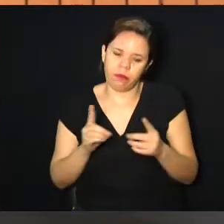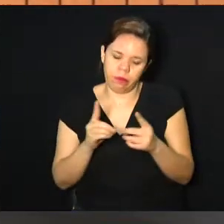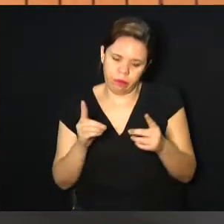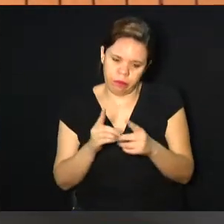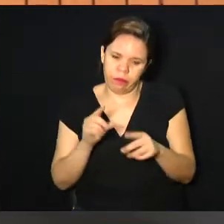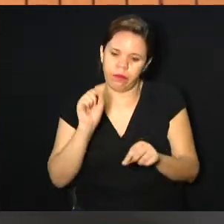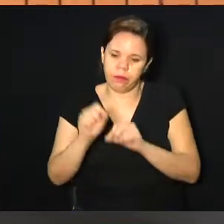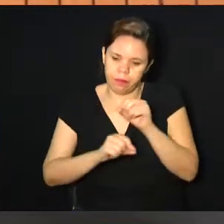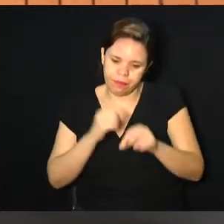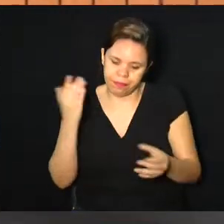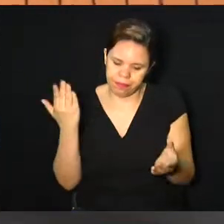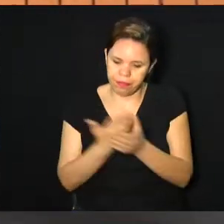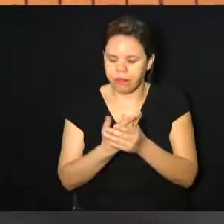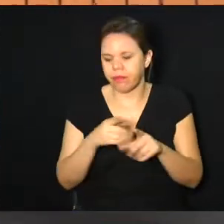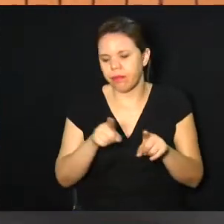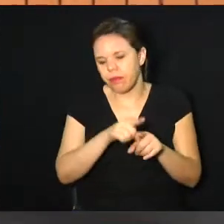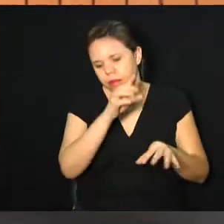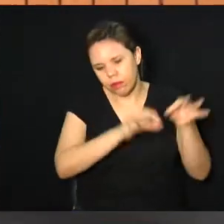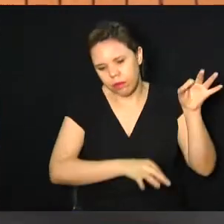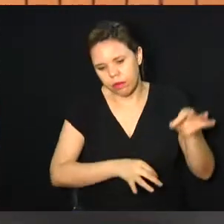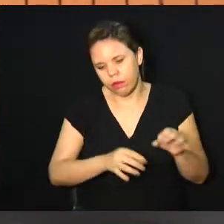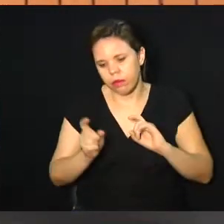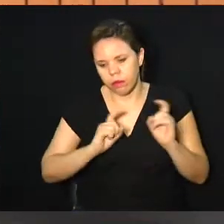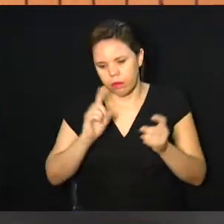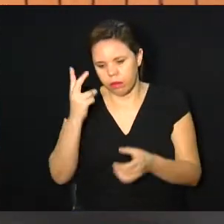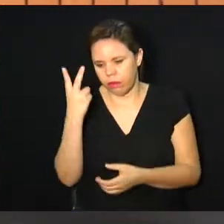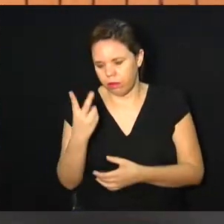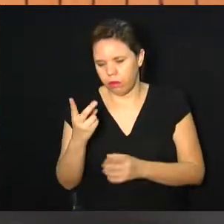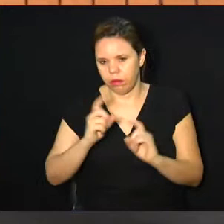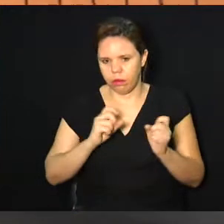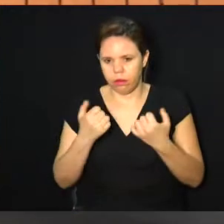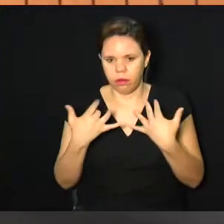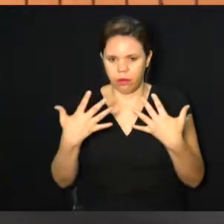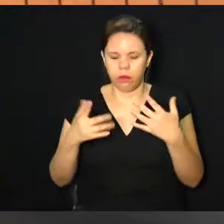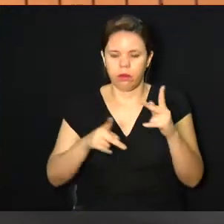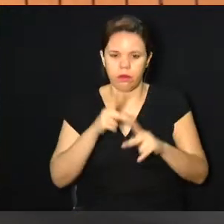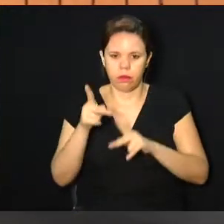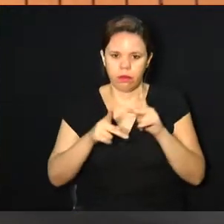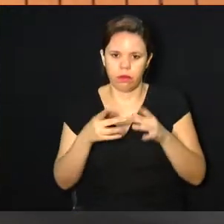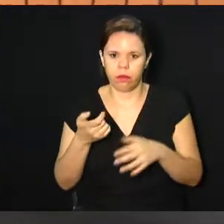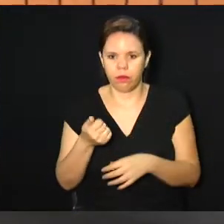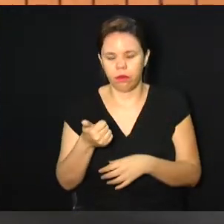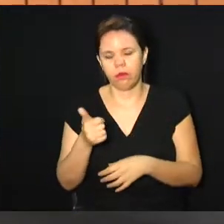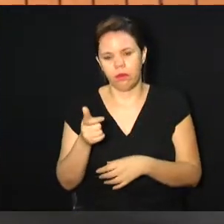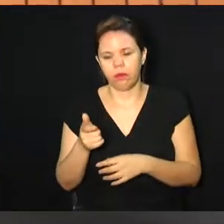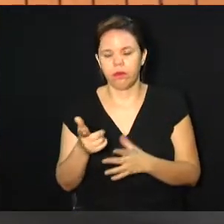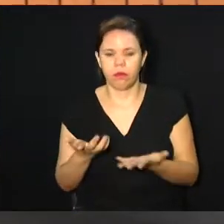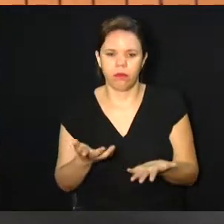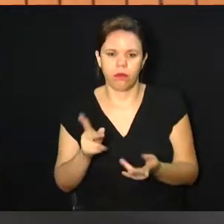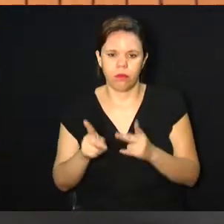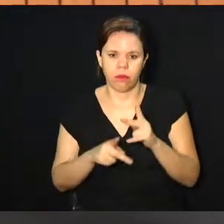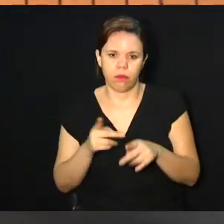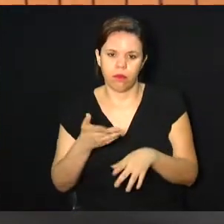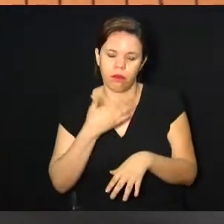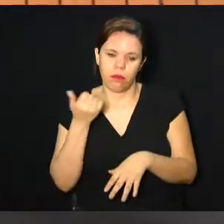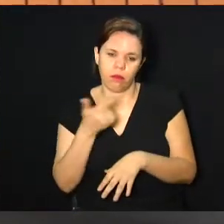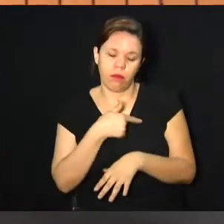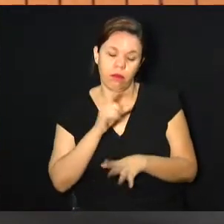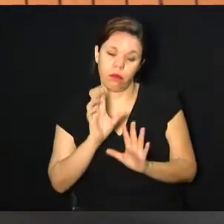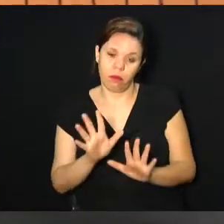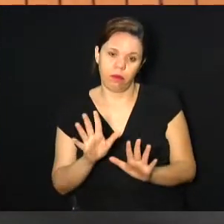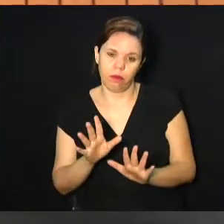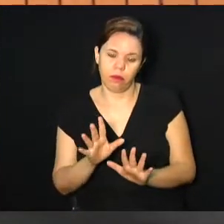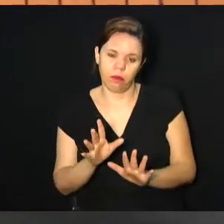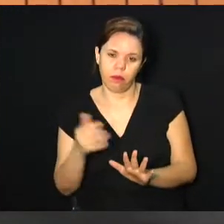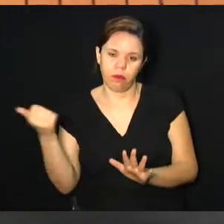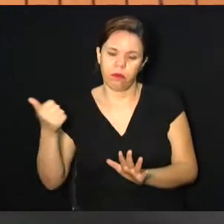Justiça, realizando 2 audiências públicas, que são poucas, é melhor do que antes, mas são poucas.